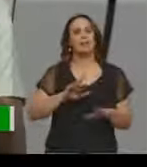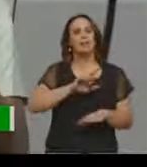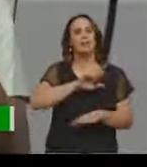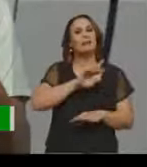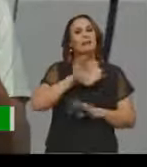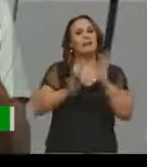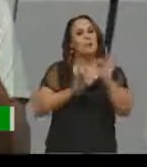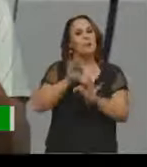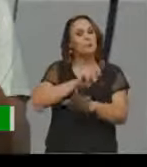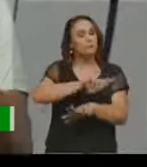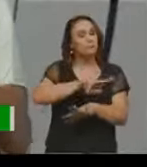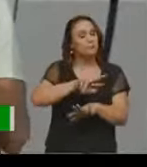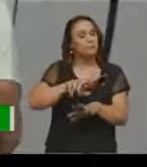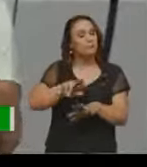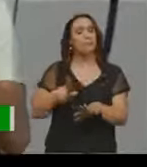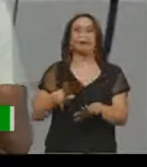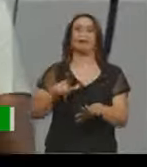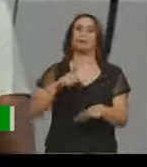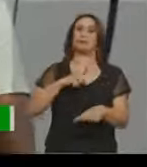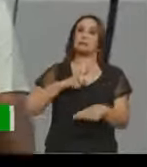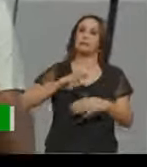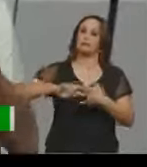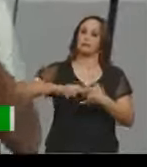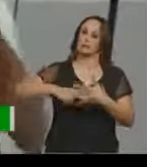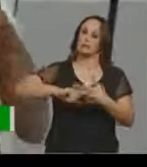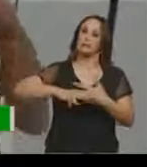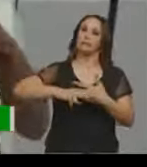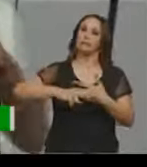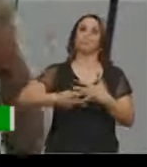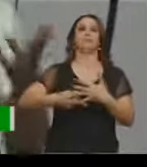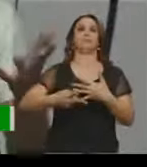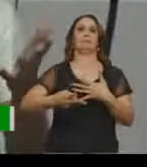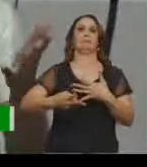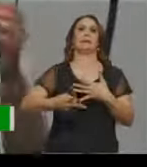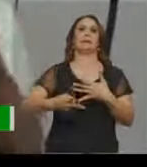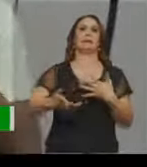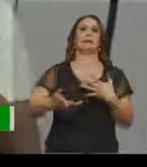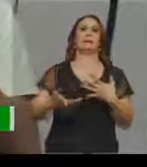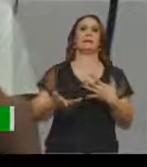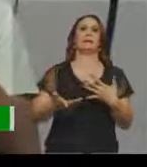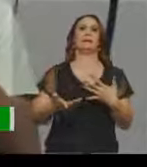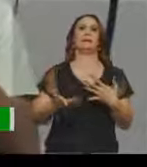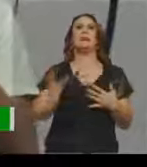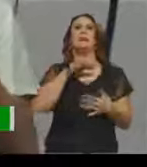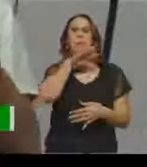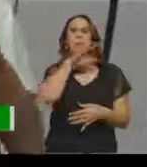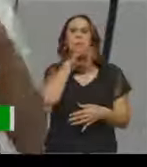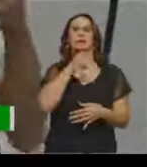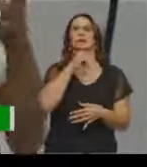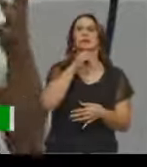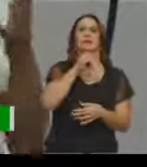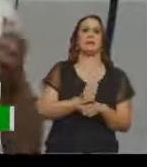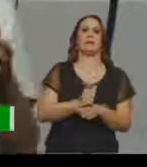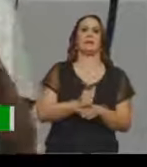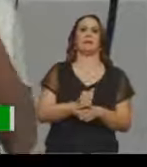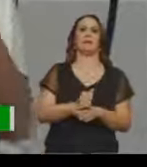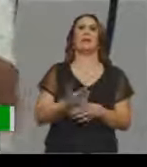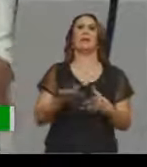vão ter algumas consequências o uso delas. Por exemplo, quando você queima combustível fóssil para movimentar os